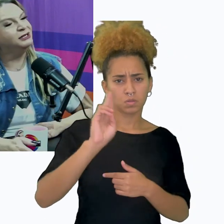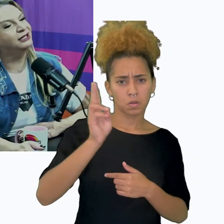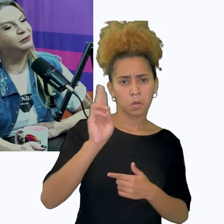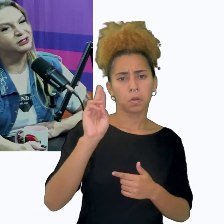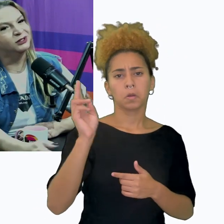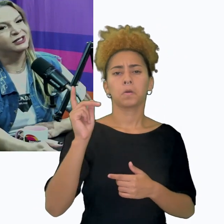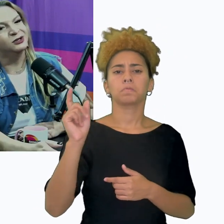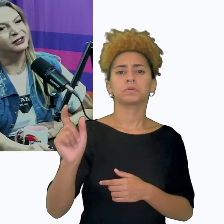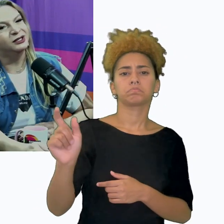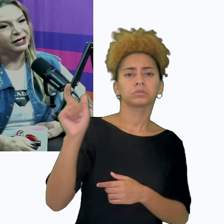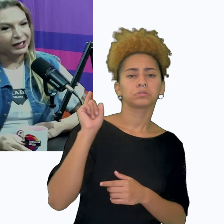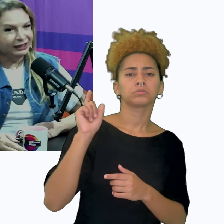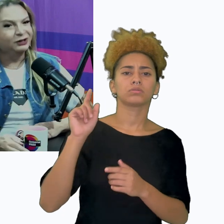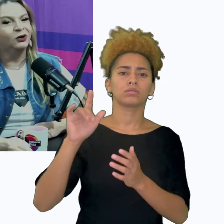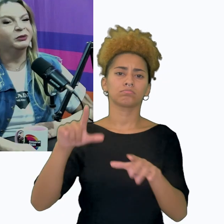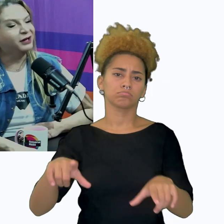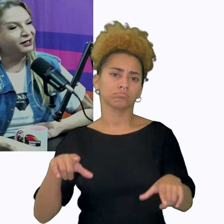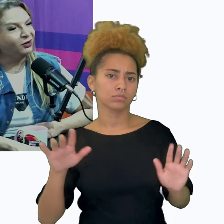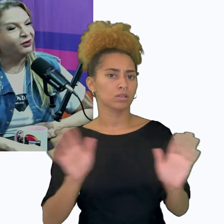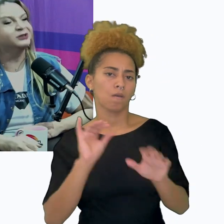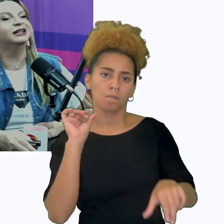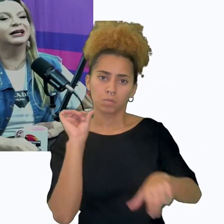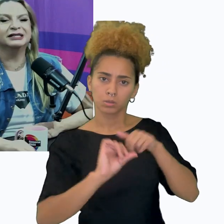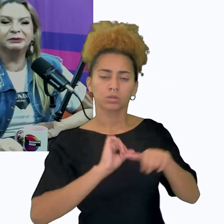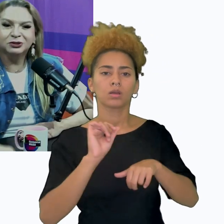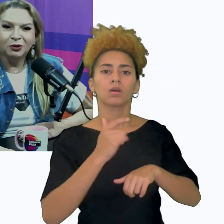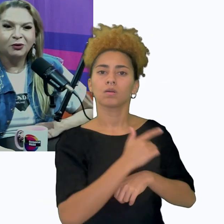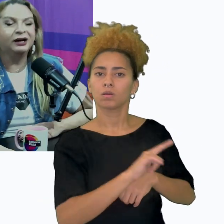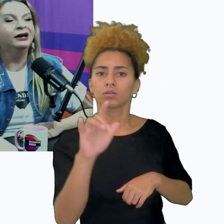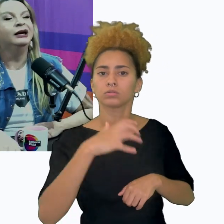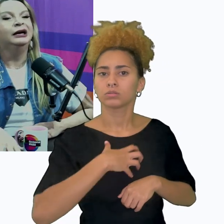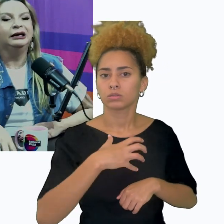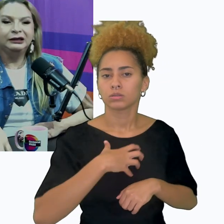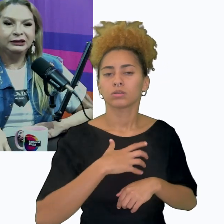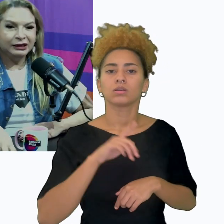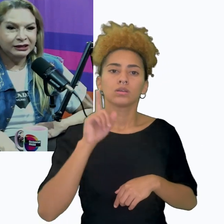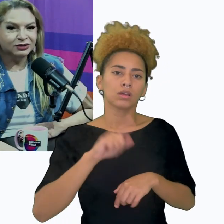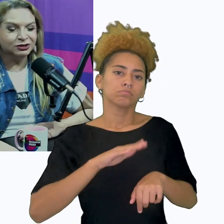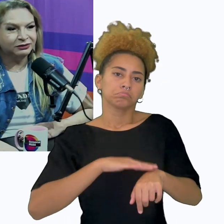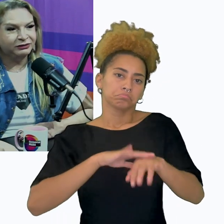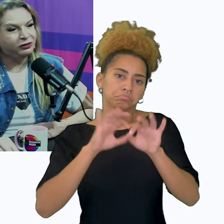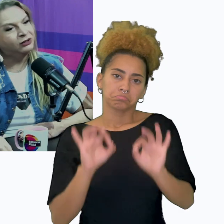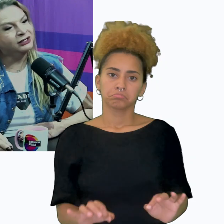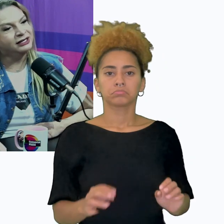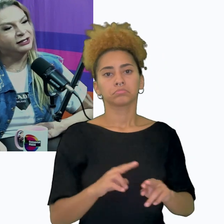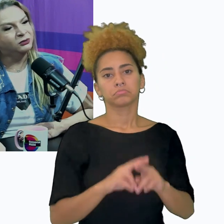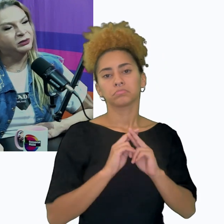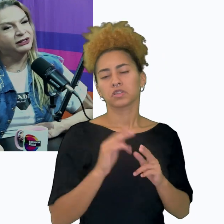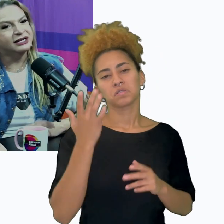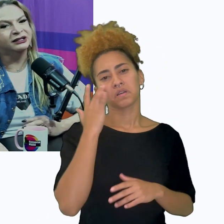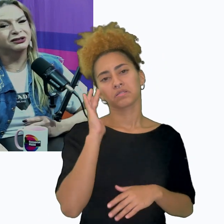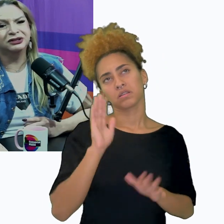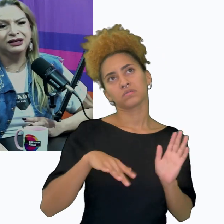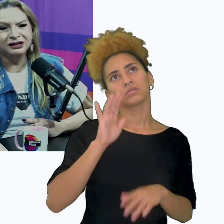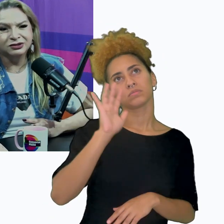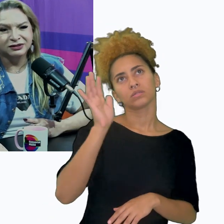serei mais aquela pessoa que a senhora deu aquele nome no cartório, eu serei essa pessoa. E é isso, eu acho que foi na hora certa, no momento exato.